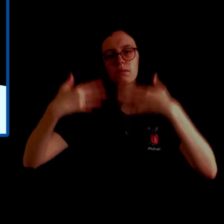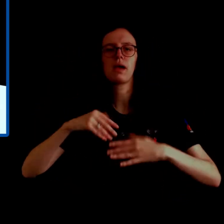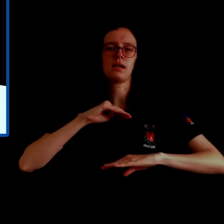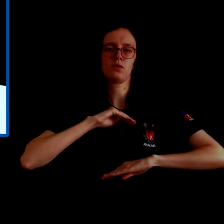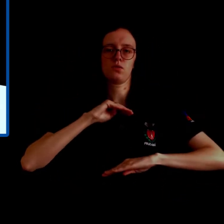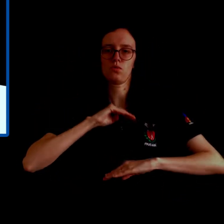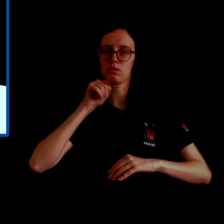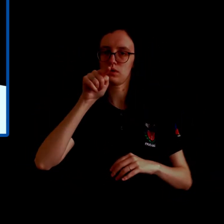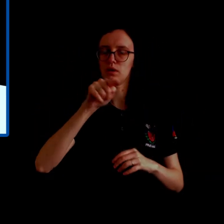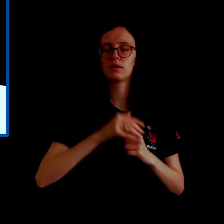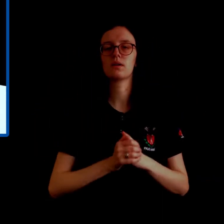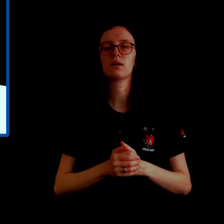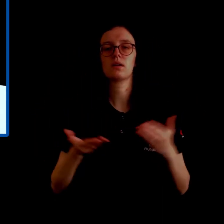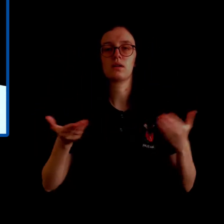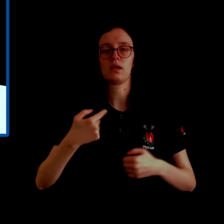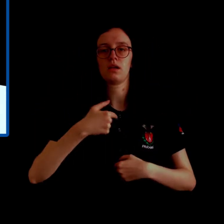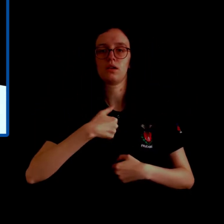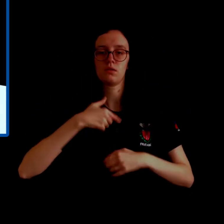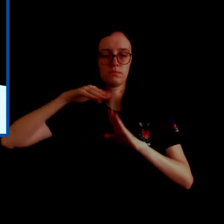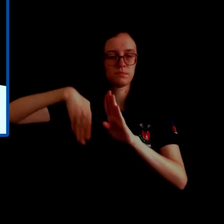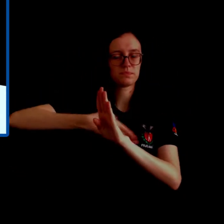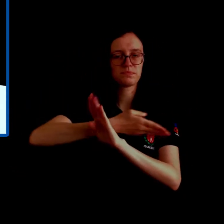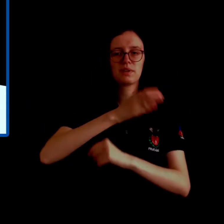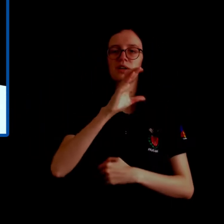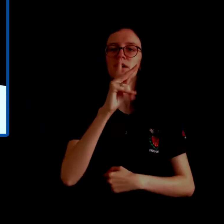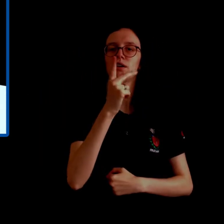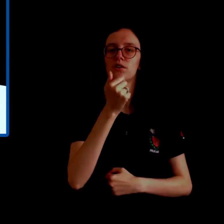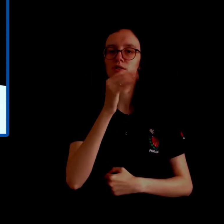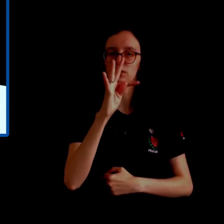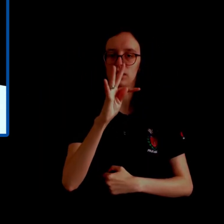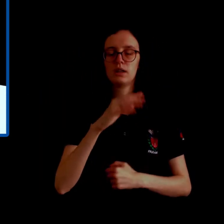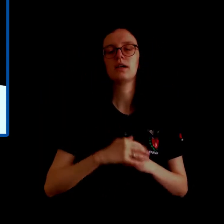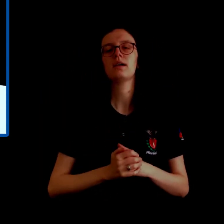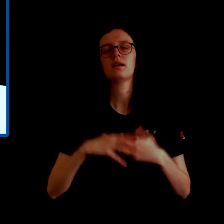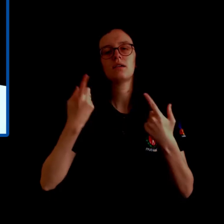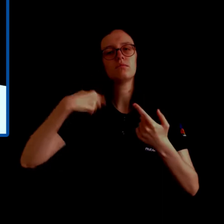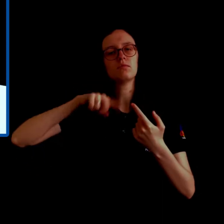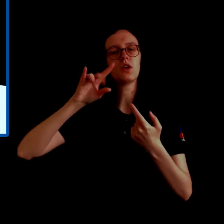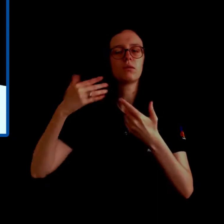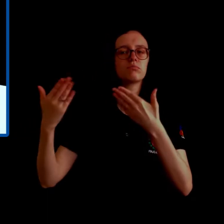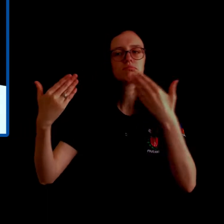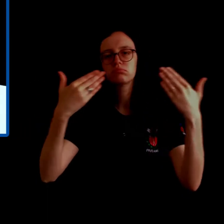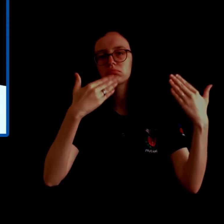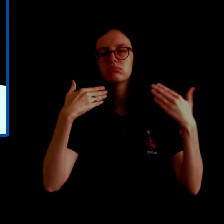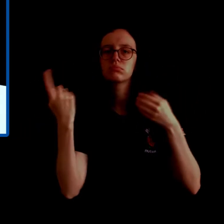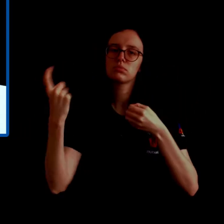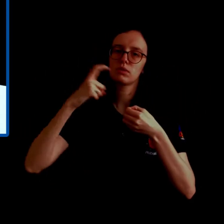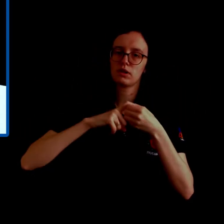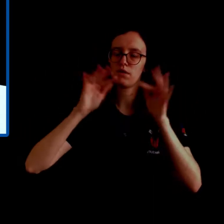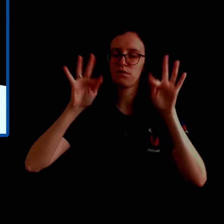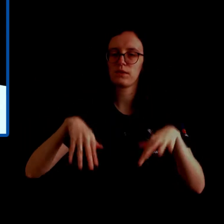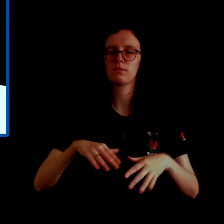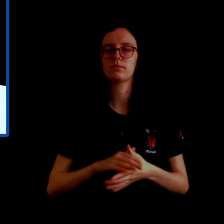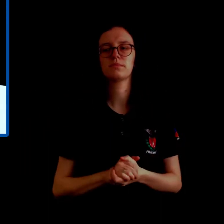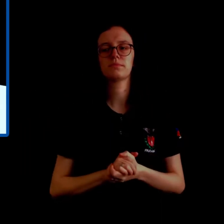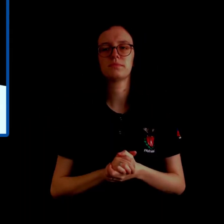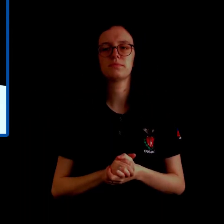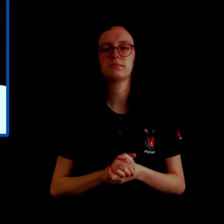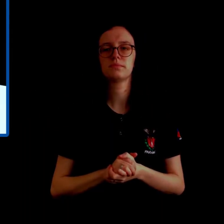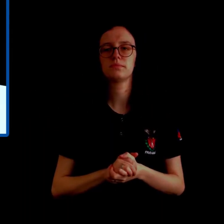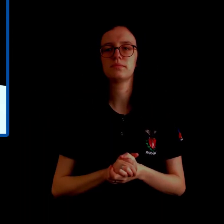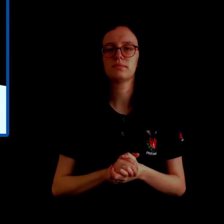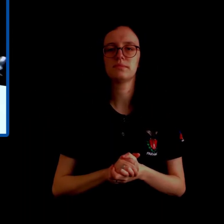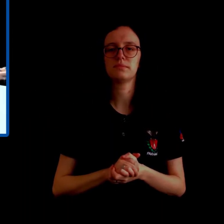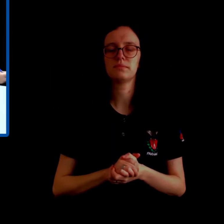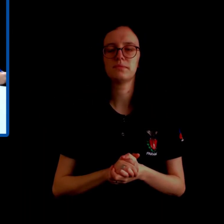situações. Eu agora vou para o chat, e aí a gente vai conversando, depois a gente retoma no final. Tá bom.